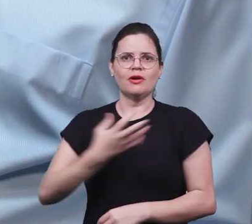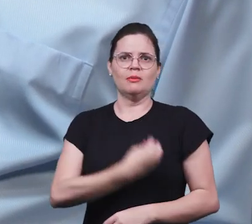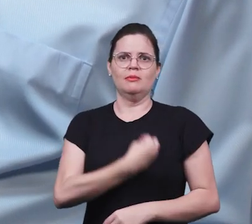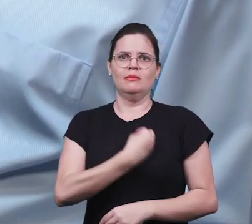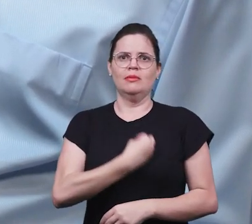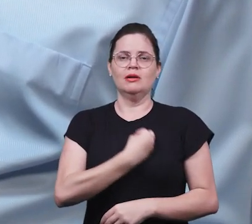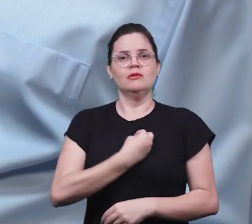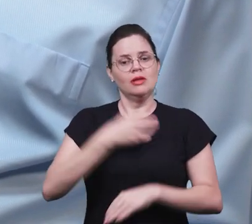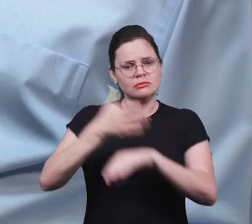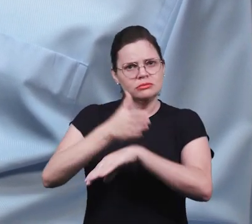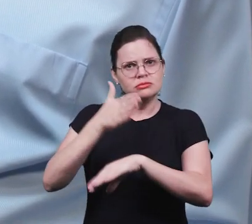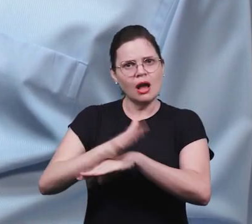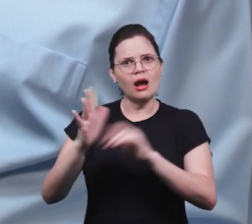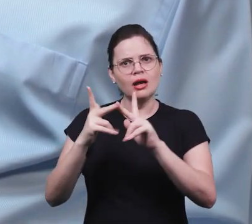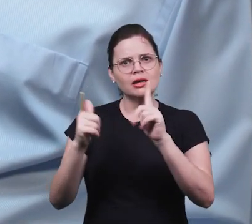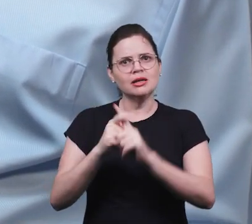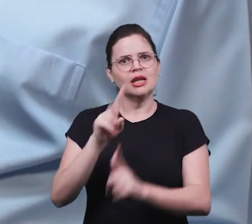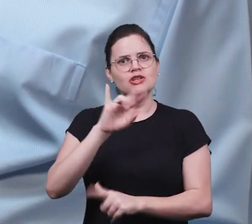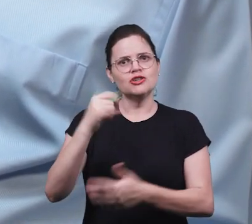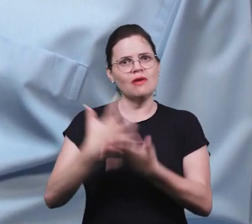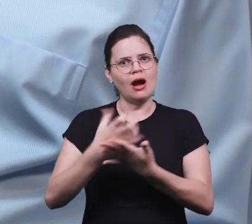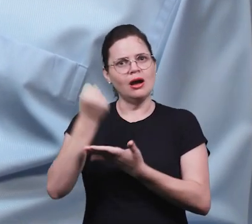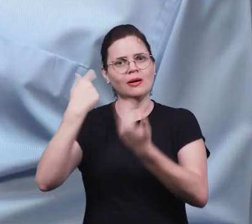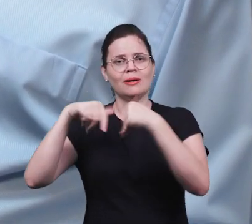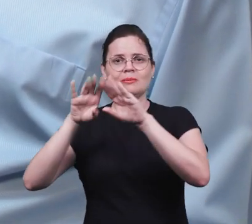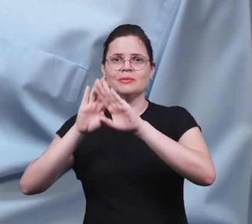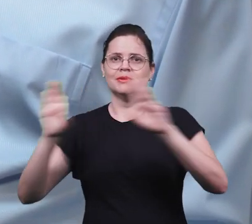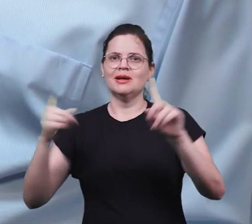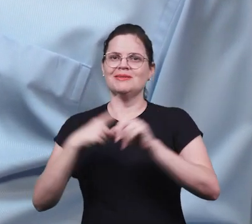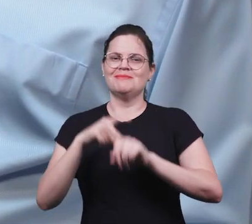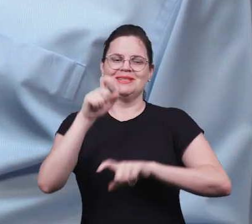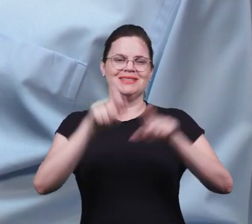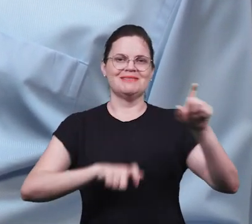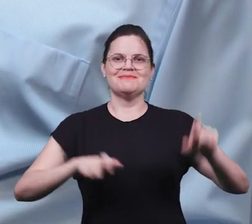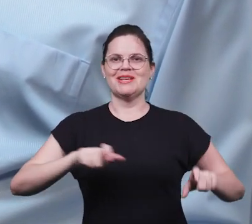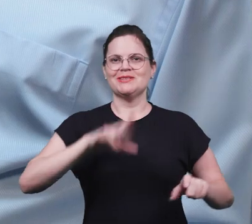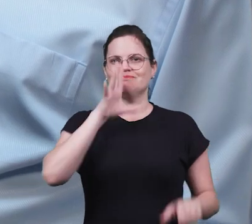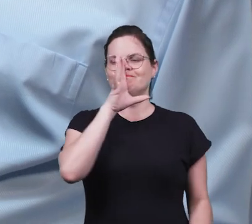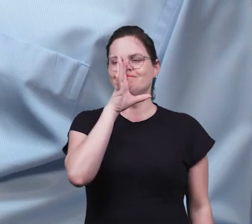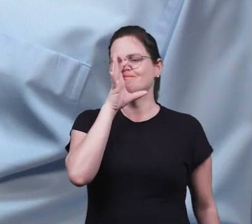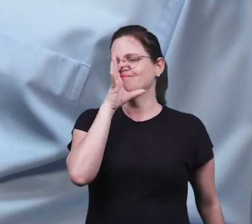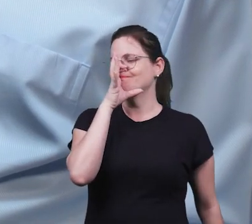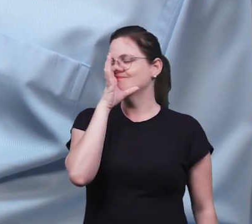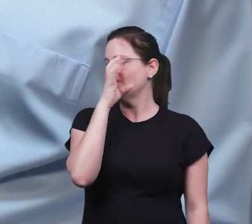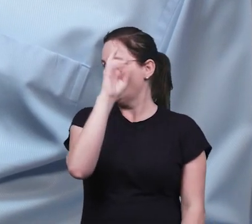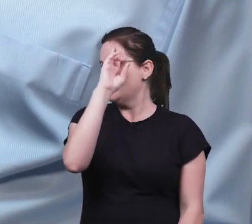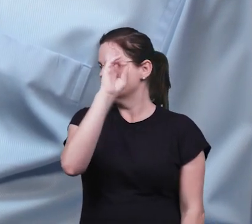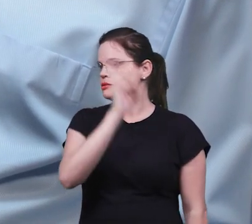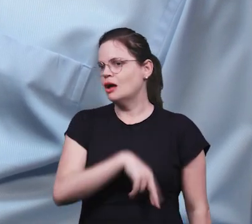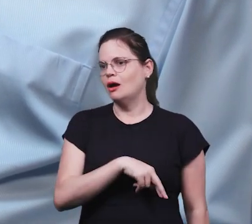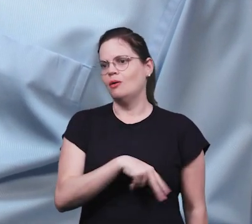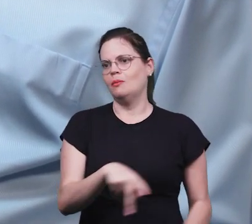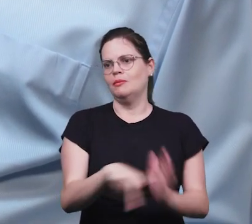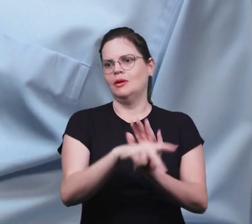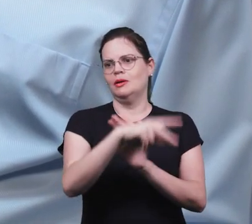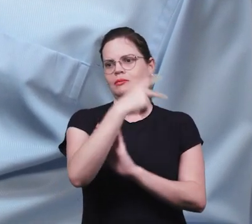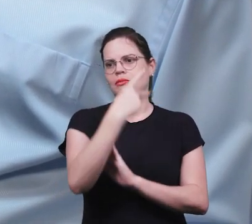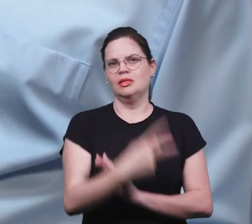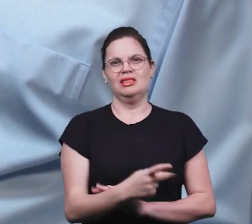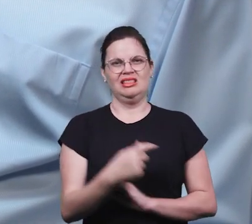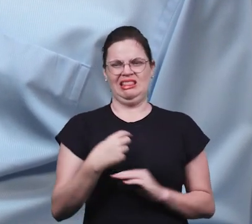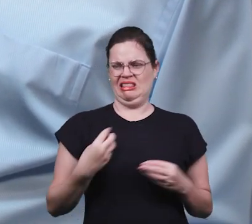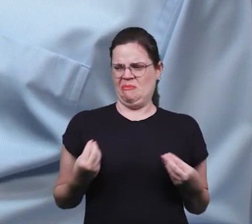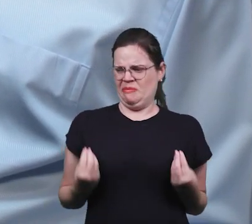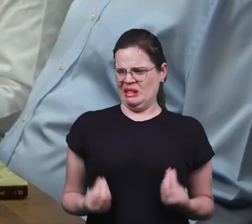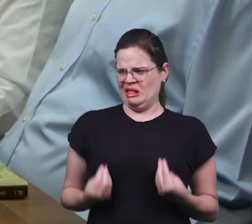parte de uma igreja que vai ser arrebatada. Glória a Deus. Mas o homem, em geral, a razão, não tem lógica, não tem